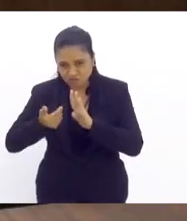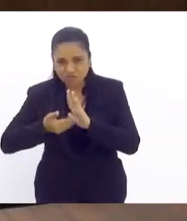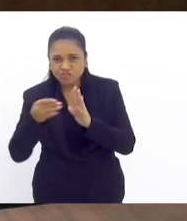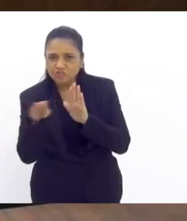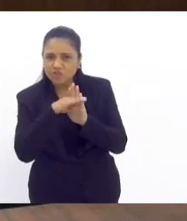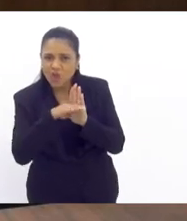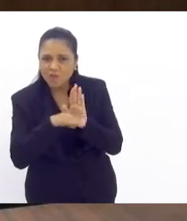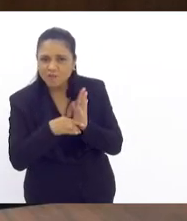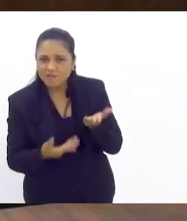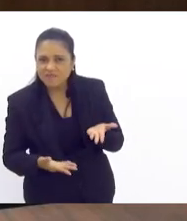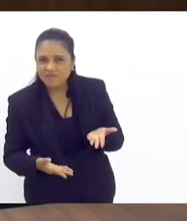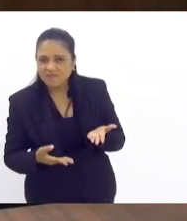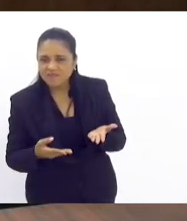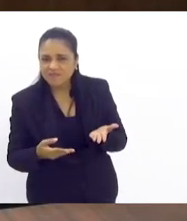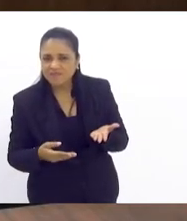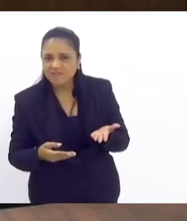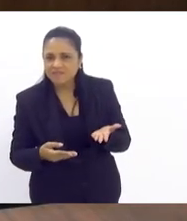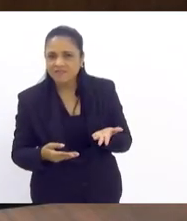finalizar,